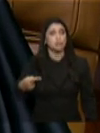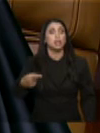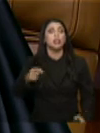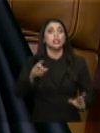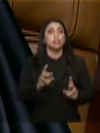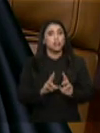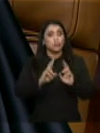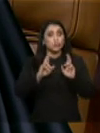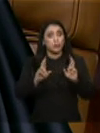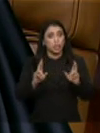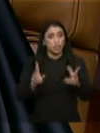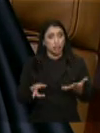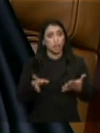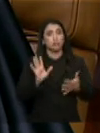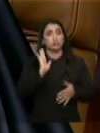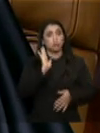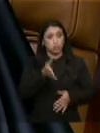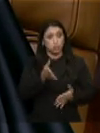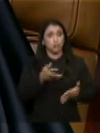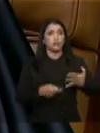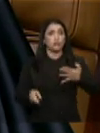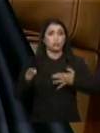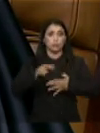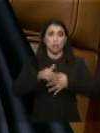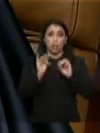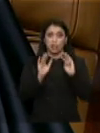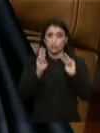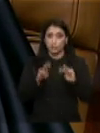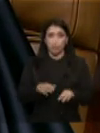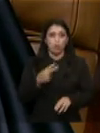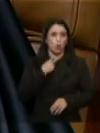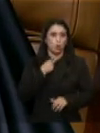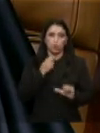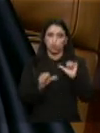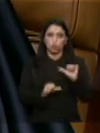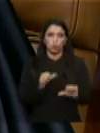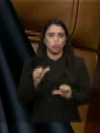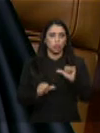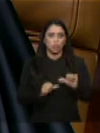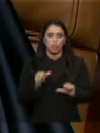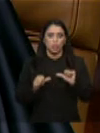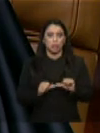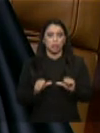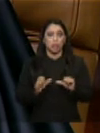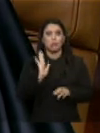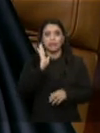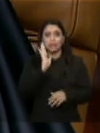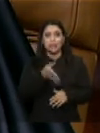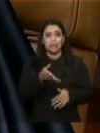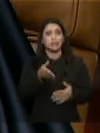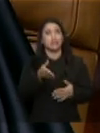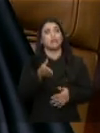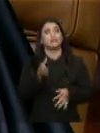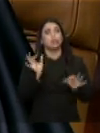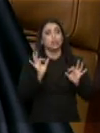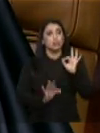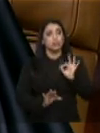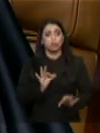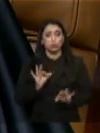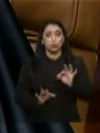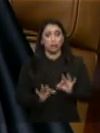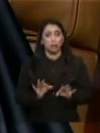decisão judicial transitada em julgado em nada pode alterar a relação jurídica estabilizada pela coisa julgada, sob pena de